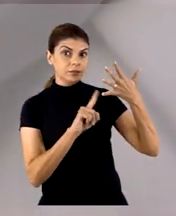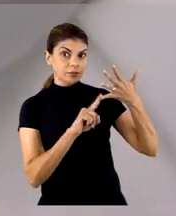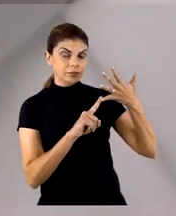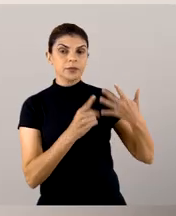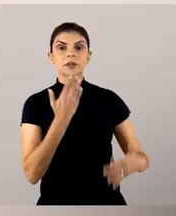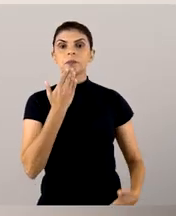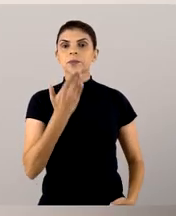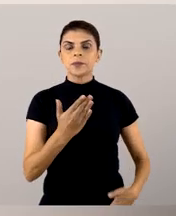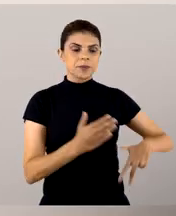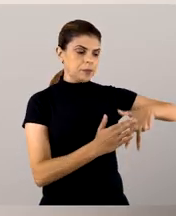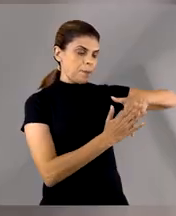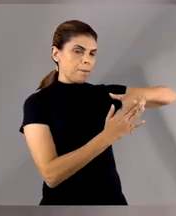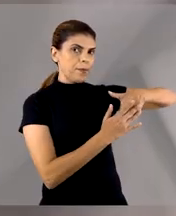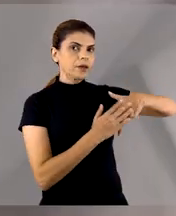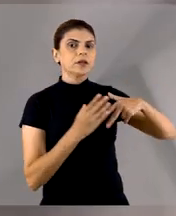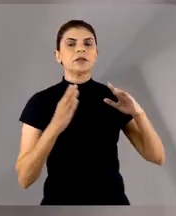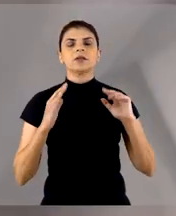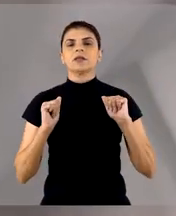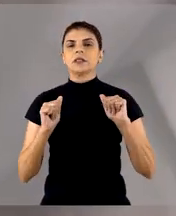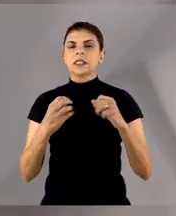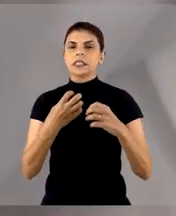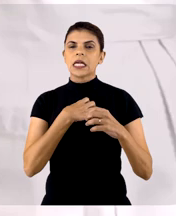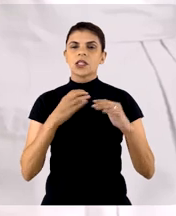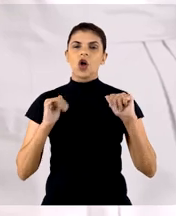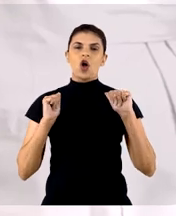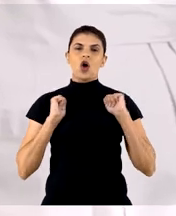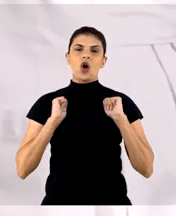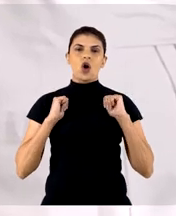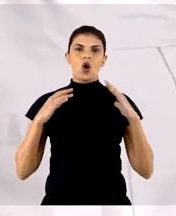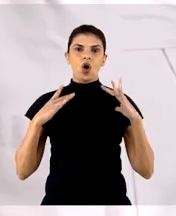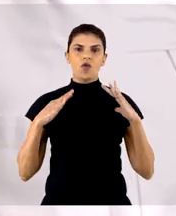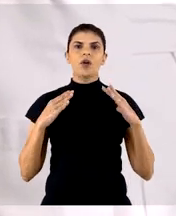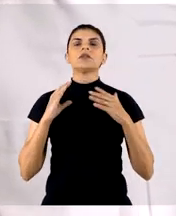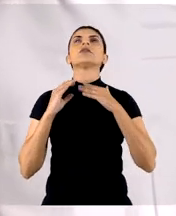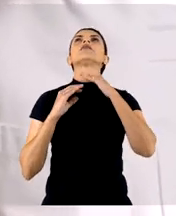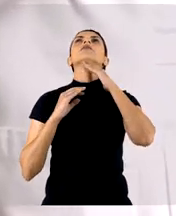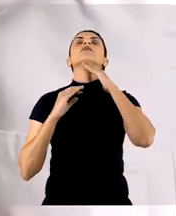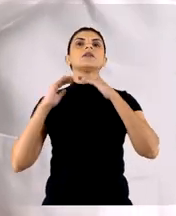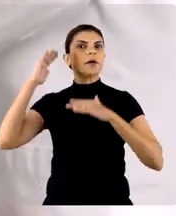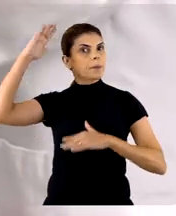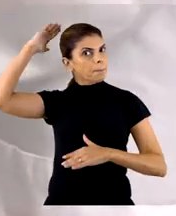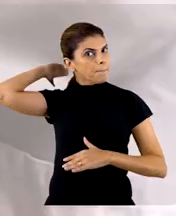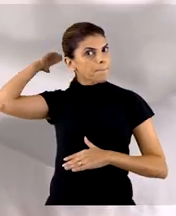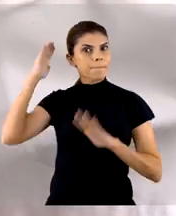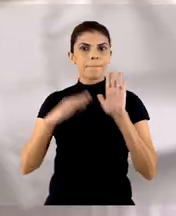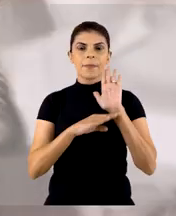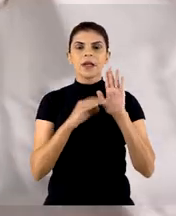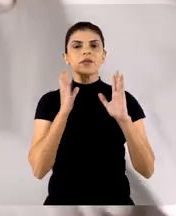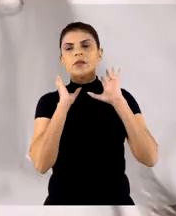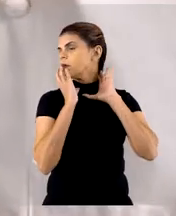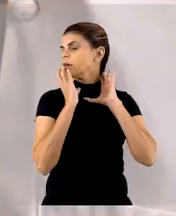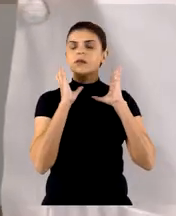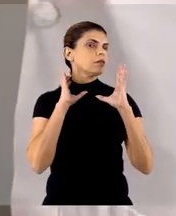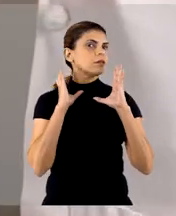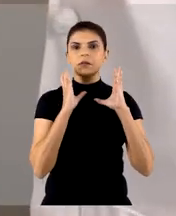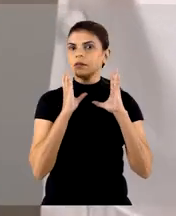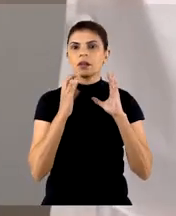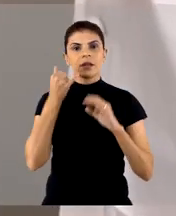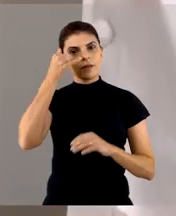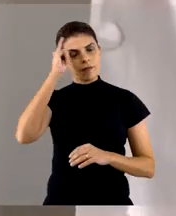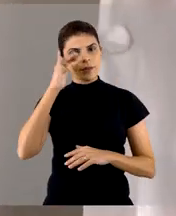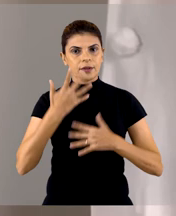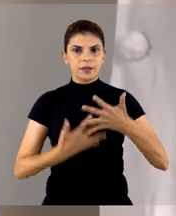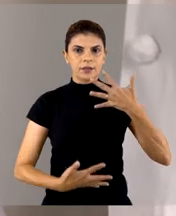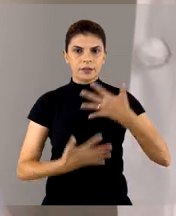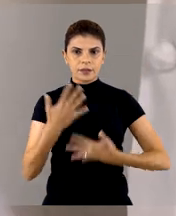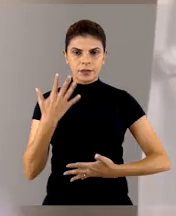Passo 5. Coloque o paciente em uma posição confortável, se possível, com a cabeça apoiada numa parede para evitar movimentos durante o